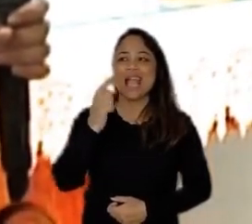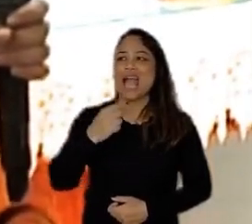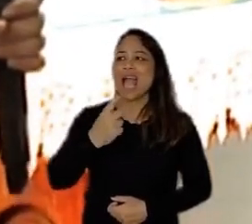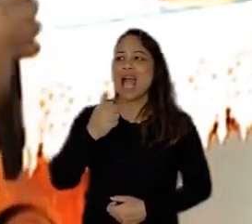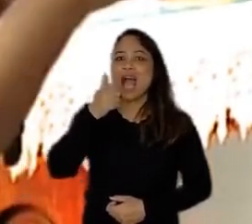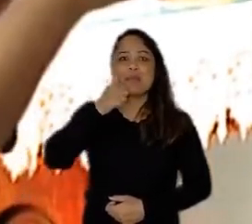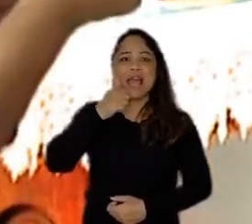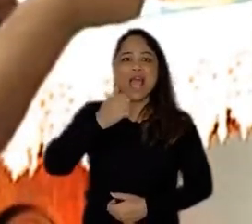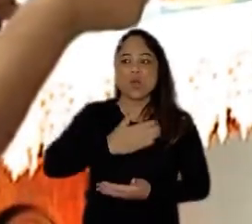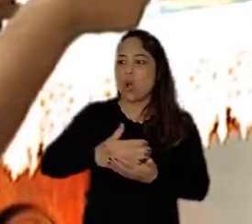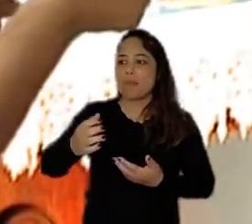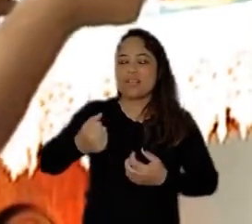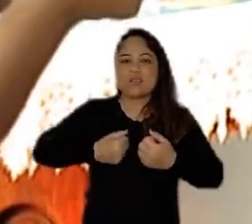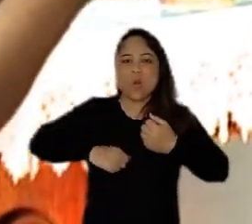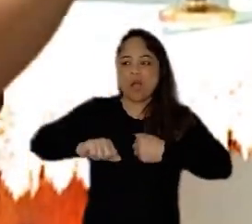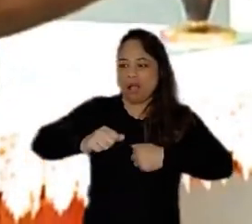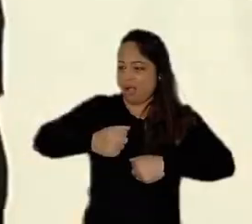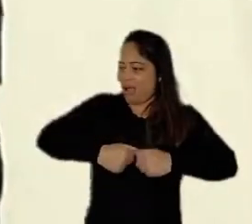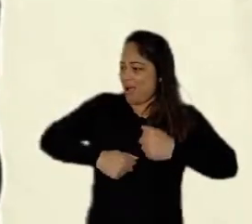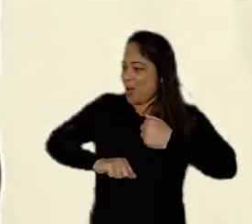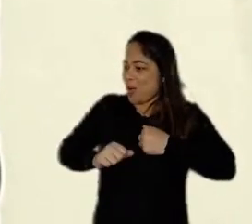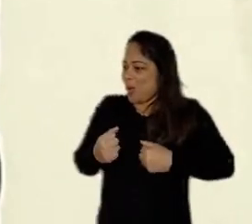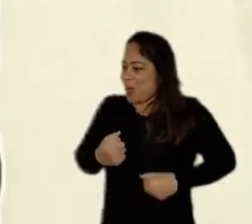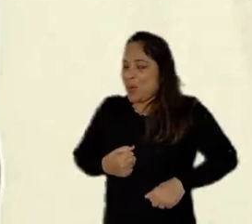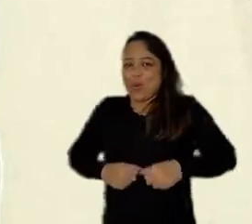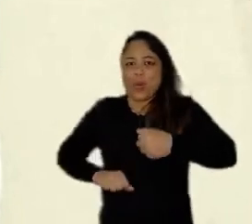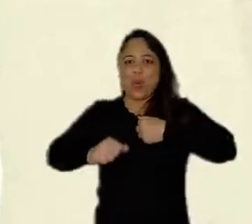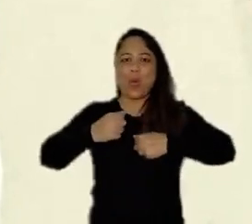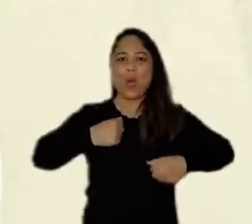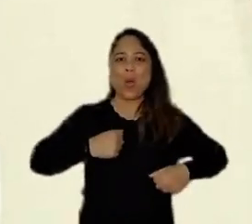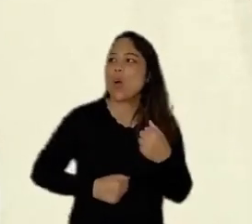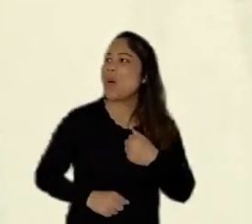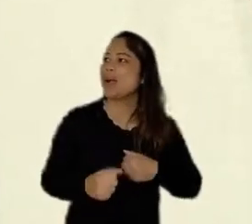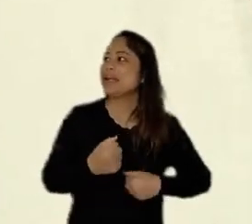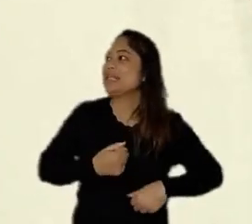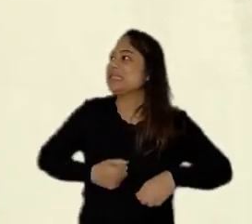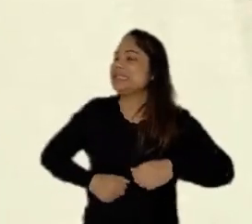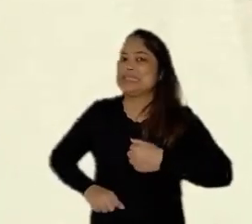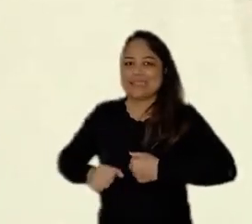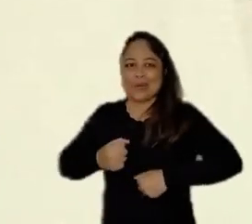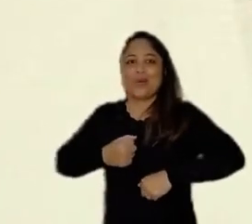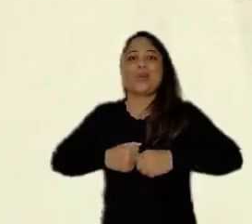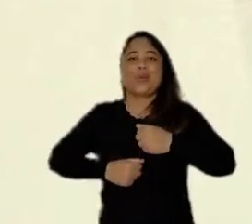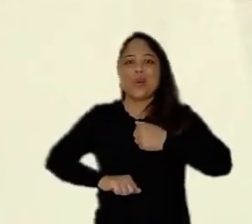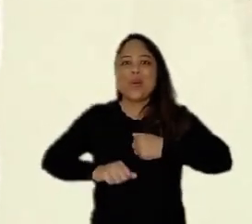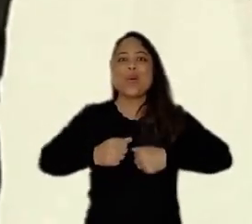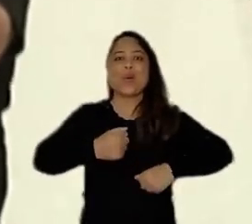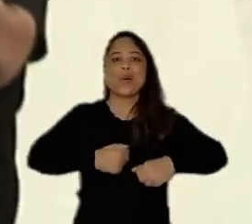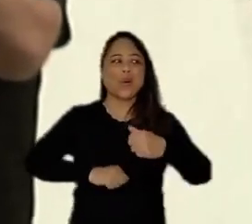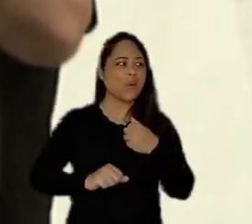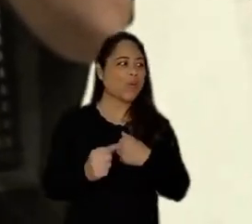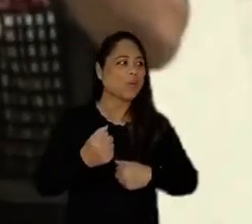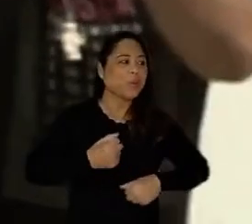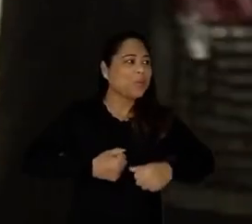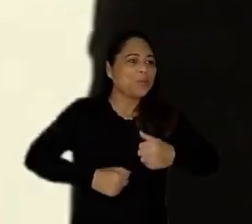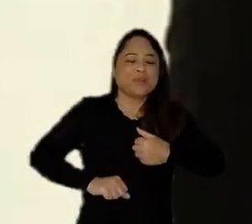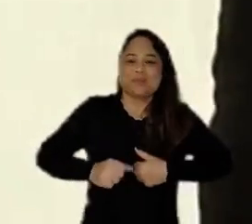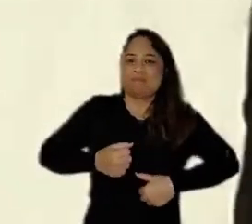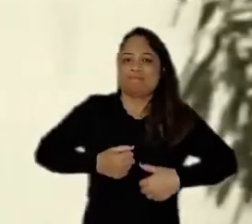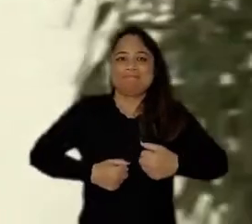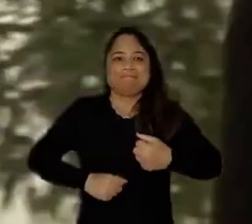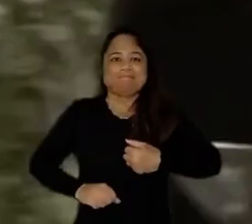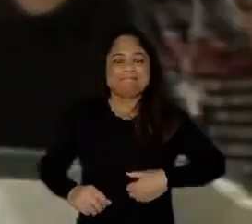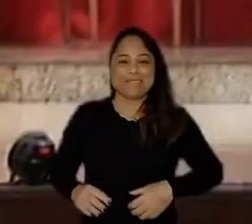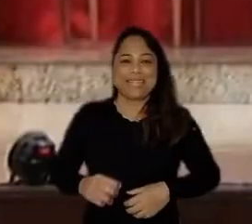expectativa. Diga comigo, expectativa. Expectativa, vai, expectativa, expectativa,